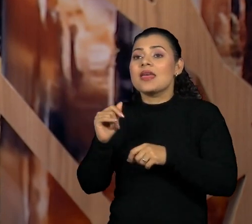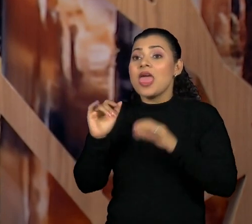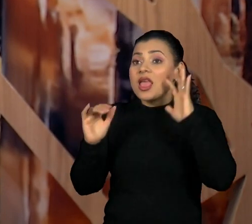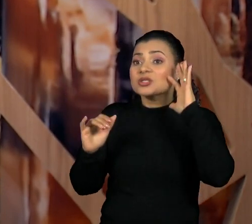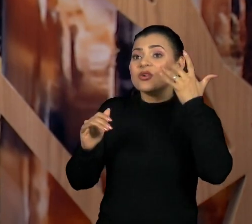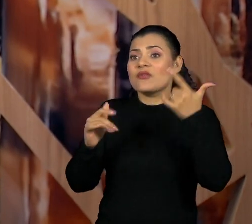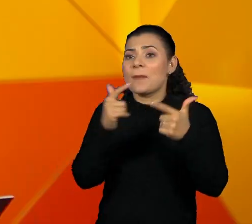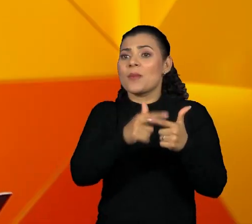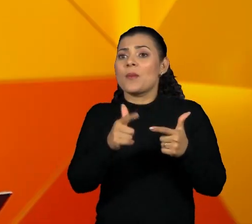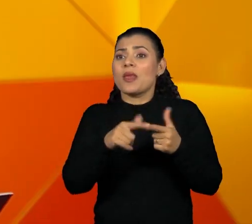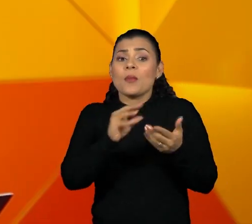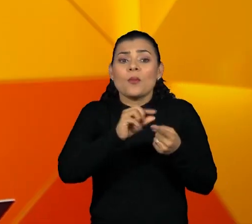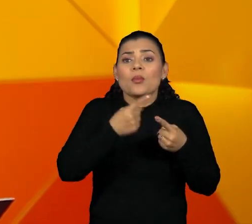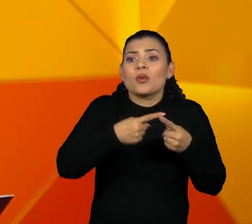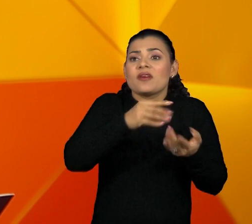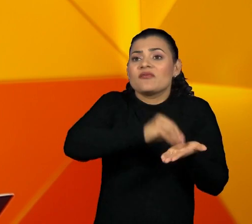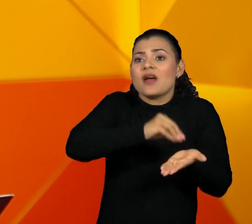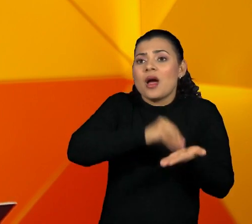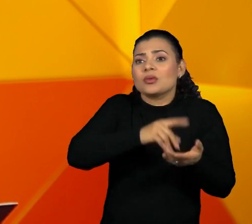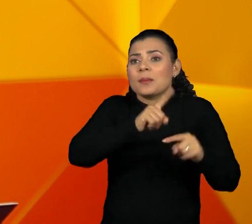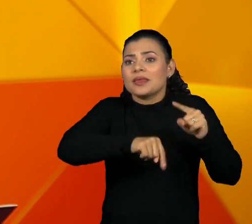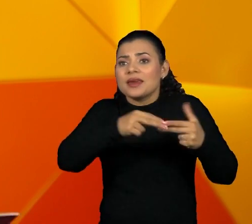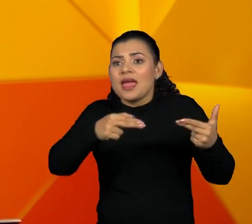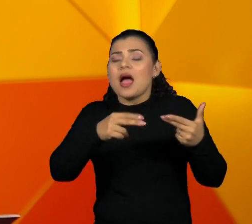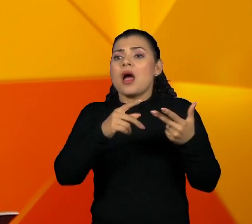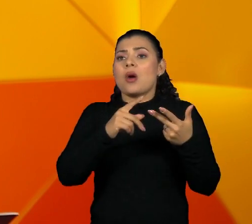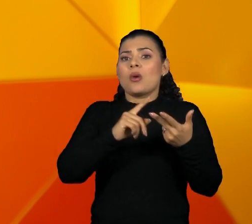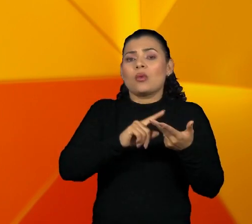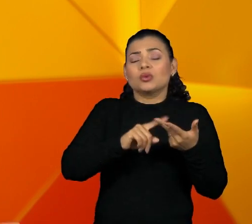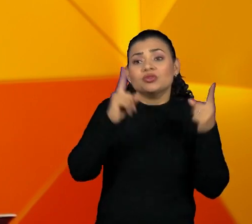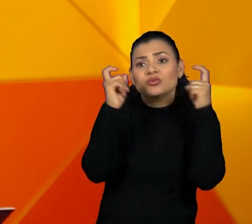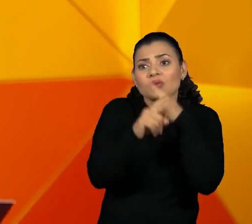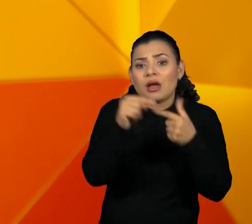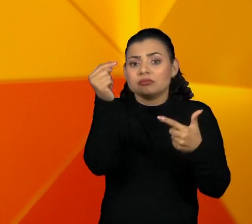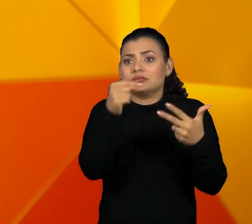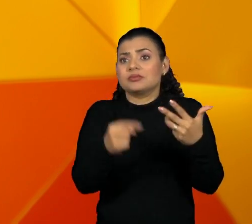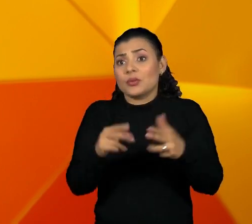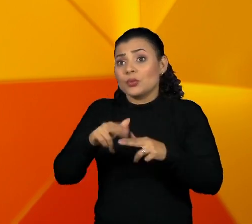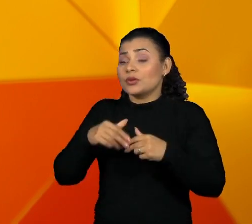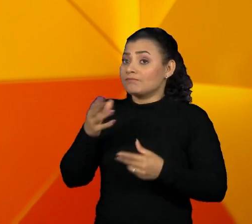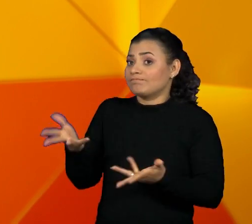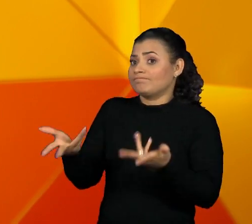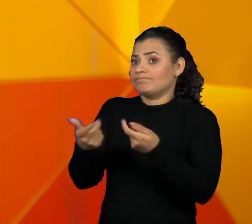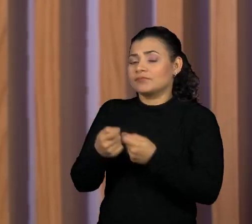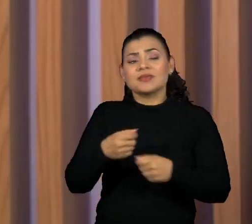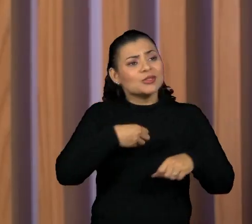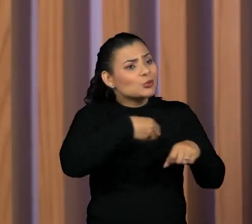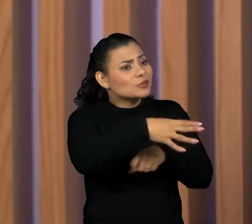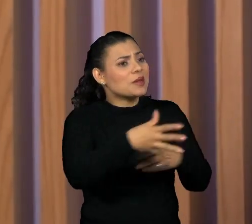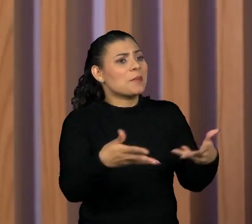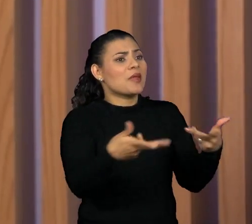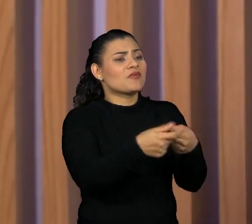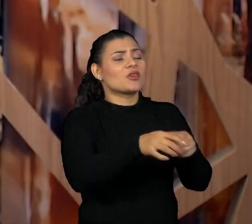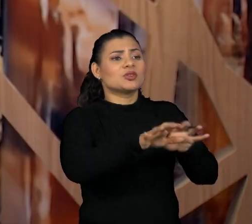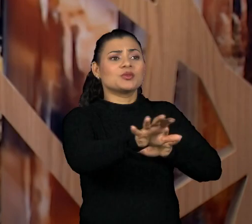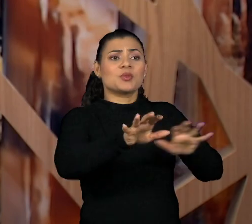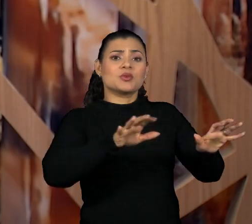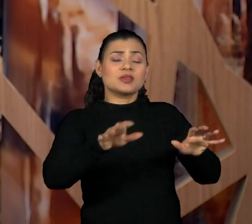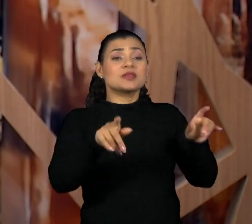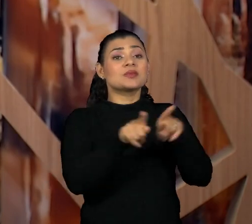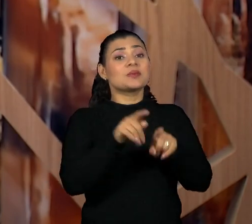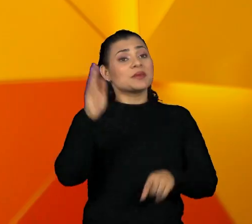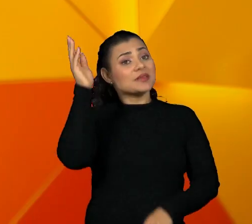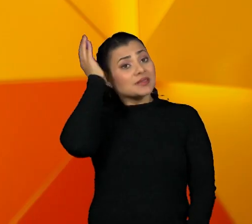as dificuldades. Essas dificuldades de material. Exato. Então fica aí essa dica maravilhosa, a exposição Brasis no